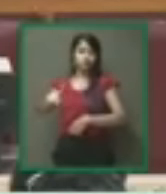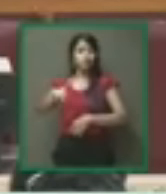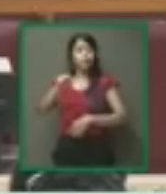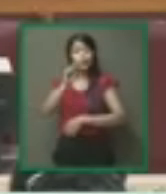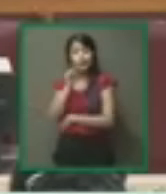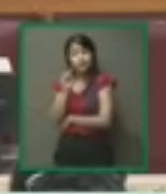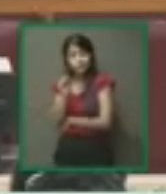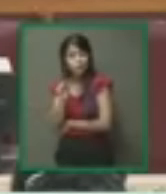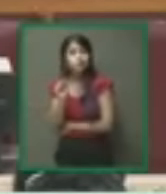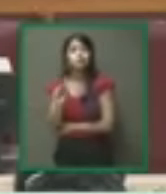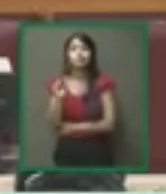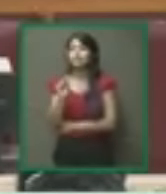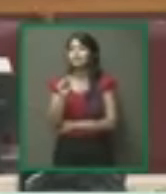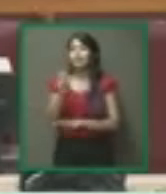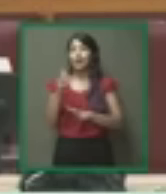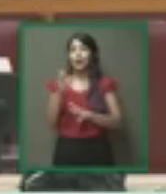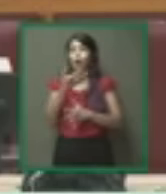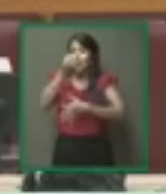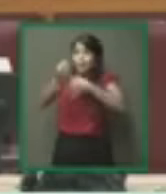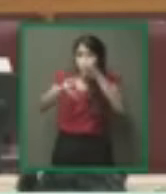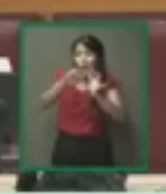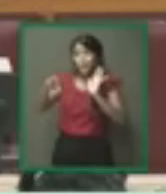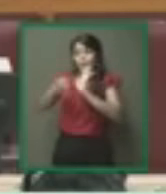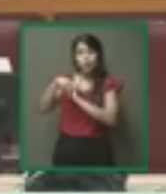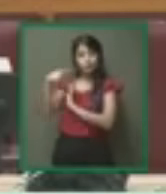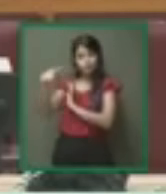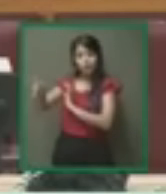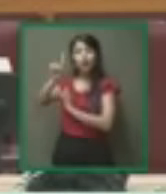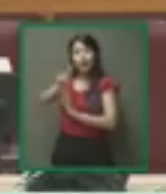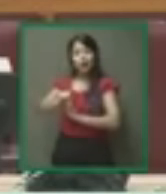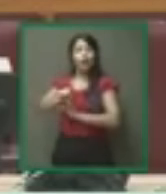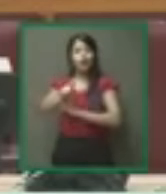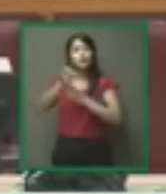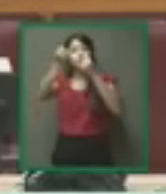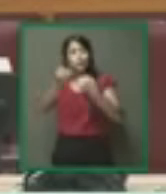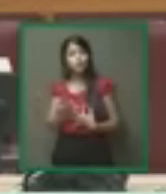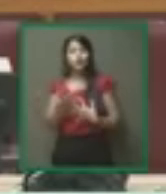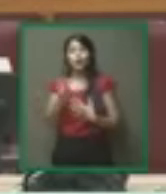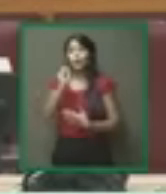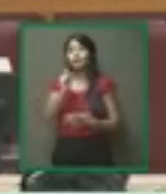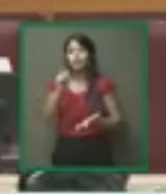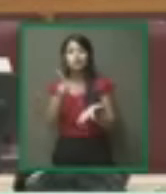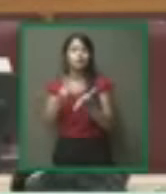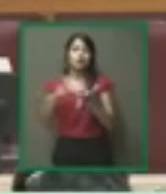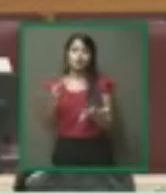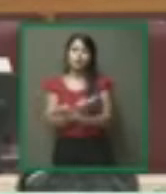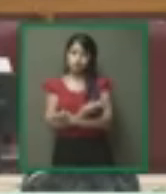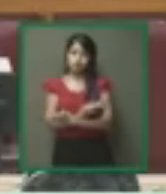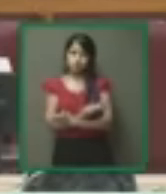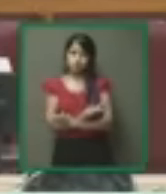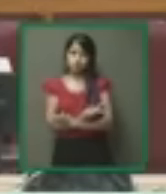diretamente, o senhor diretamente, com as suas palavras, apresentar a sua versão sobre o fato e, com